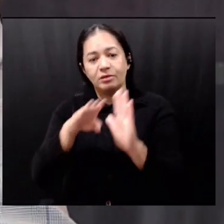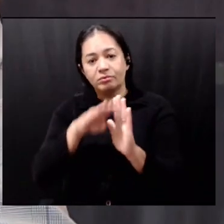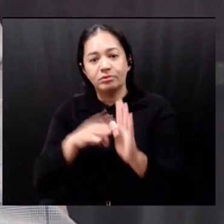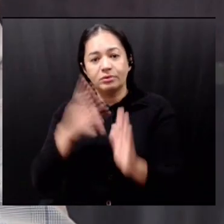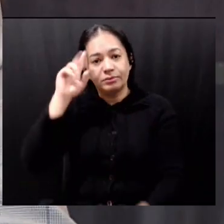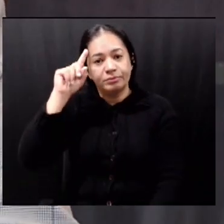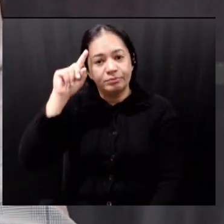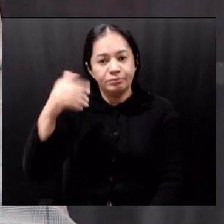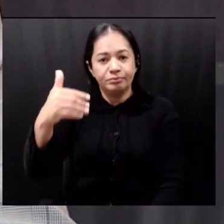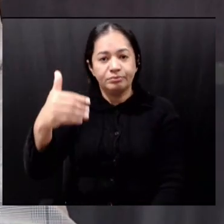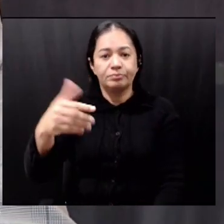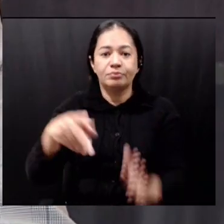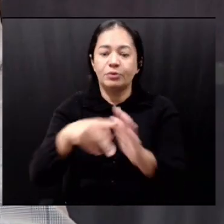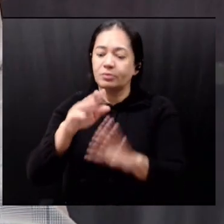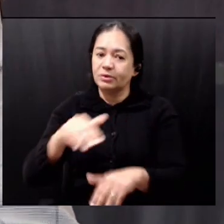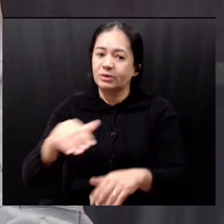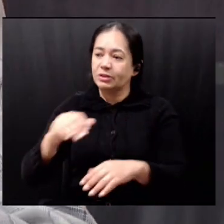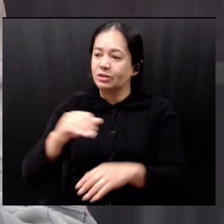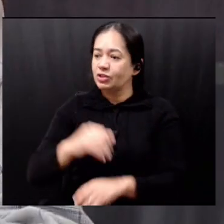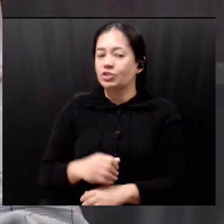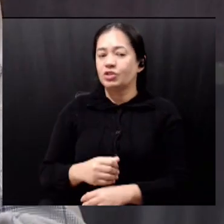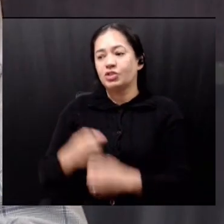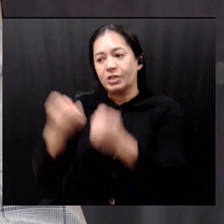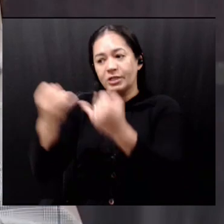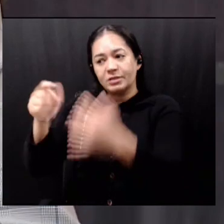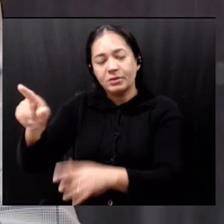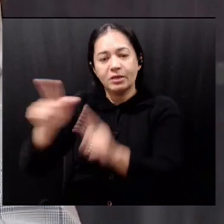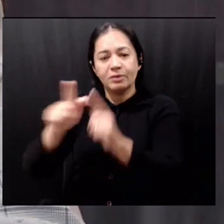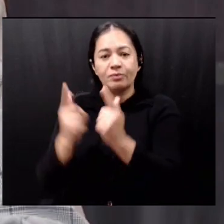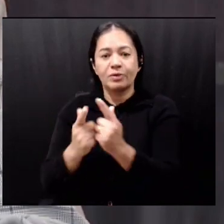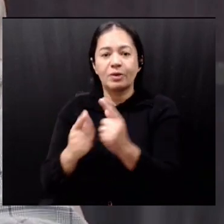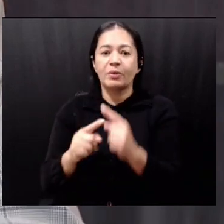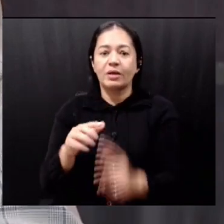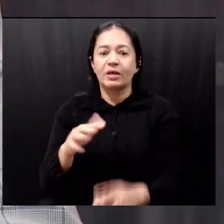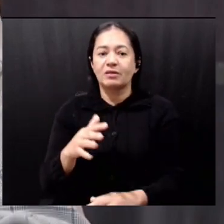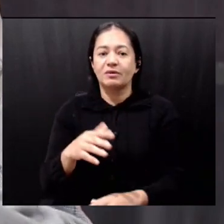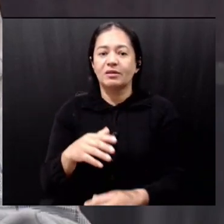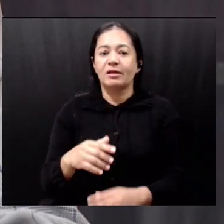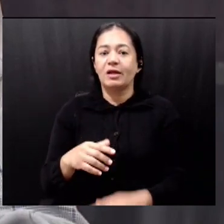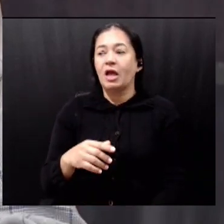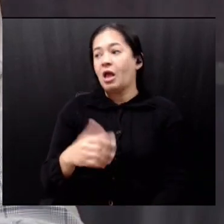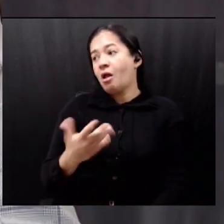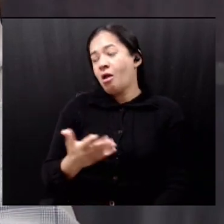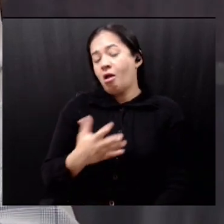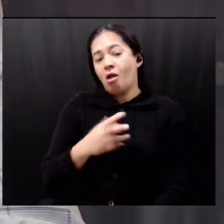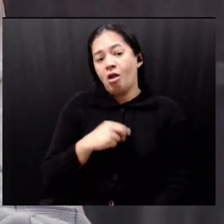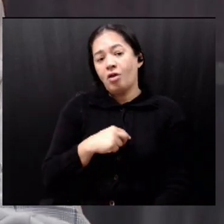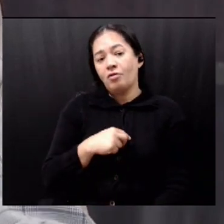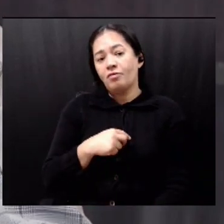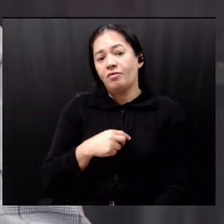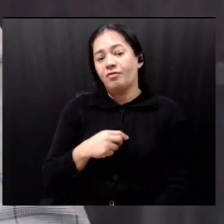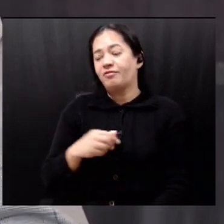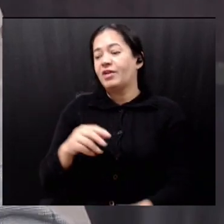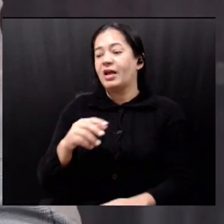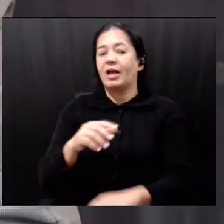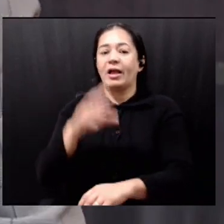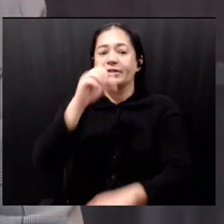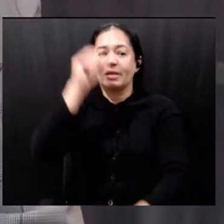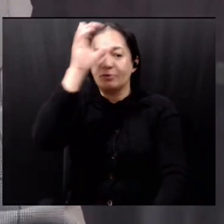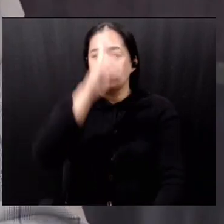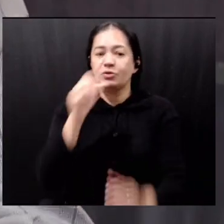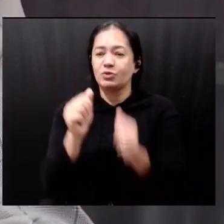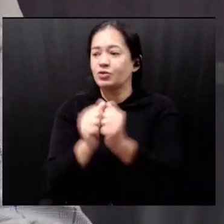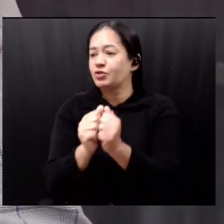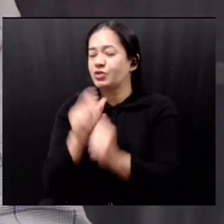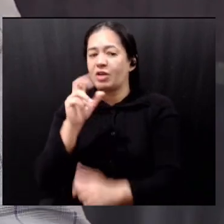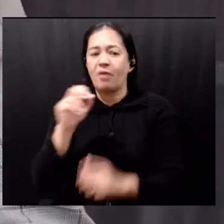passar isso para essa rede de apoio, né? Porque muitas Entendi. vezes a gente também coloca aquela coisa de vai passar o final de semana com a avó, pode tudo, vive